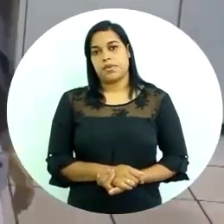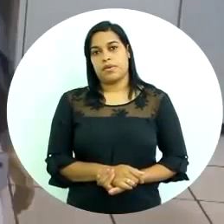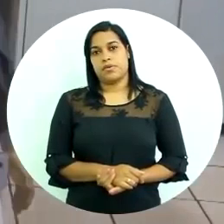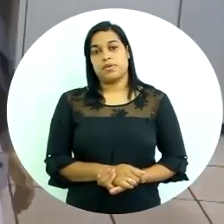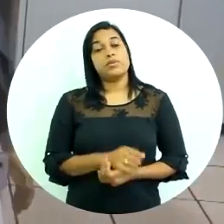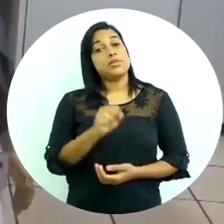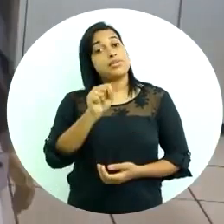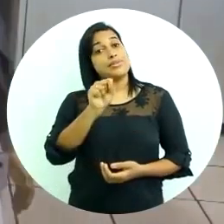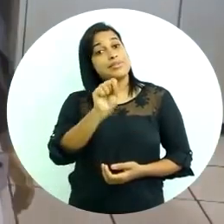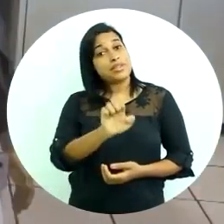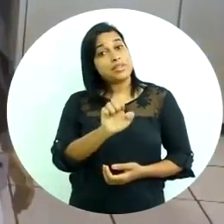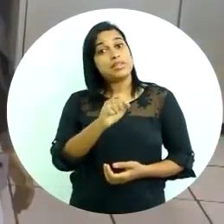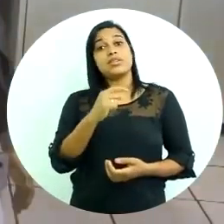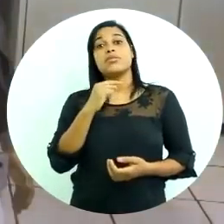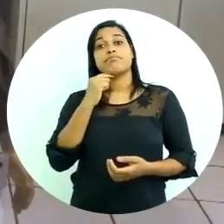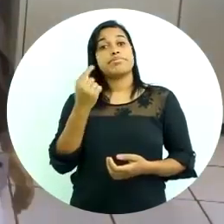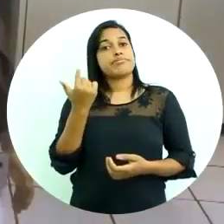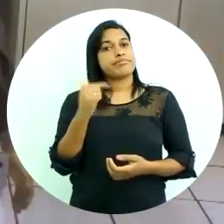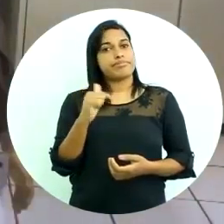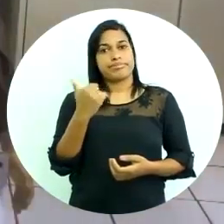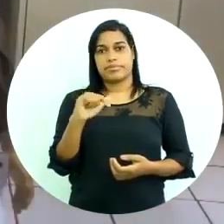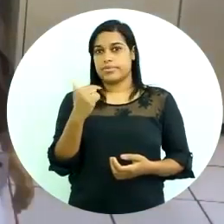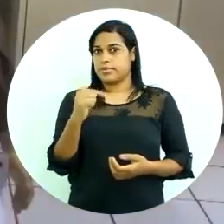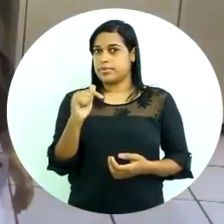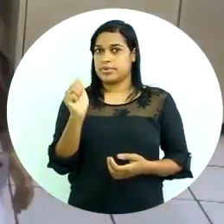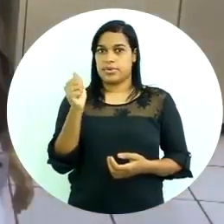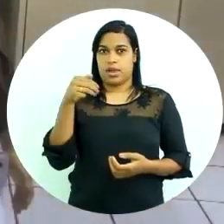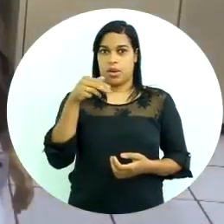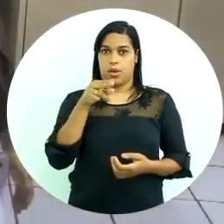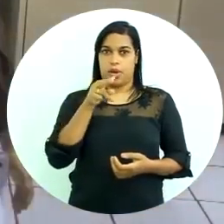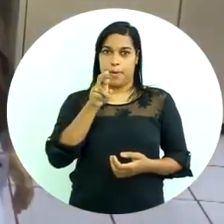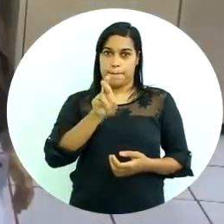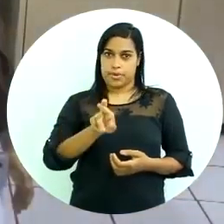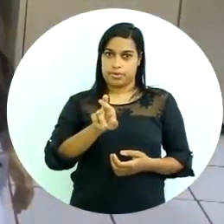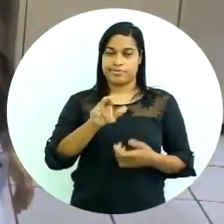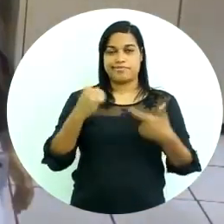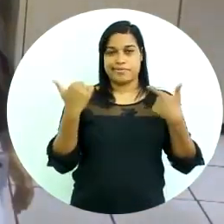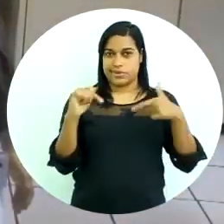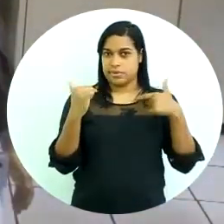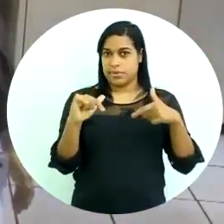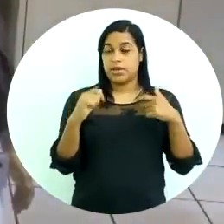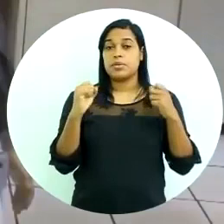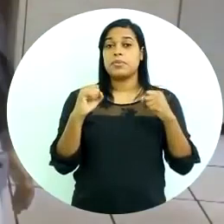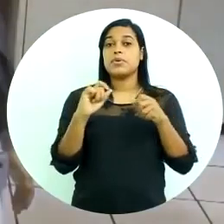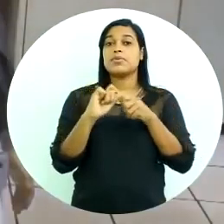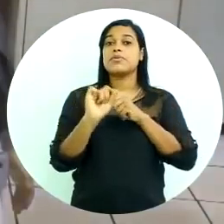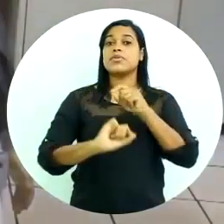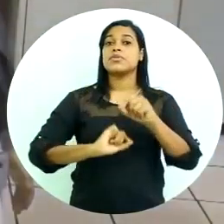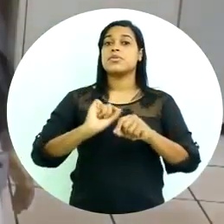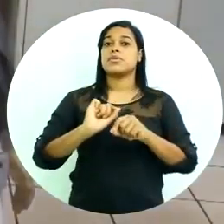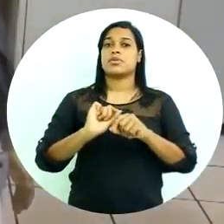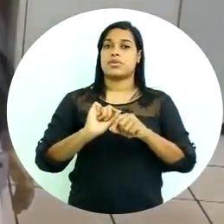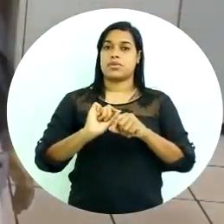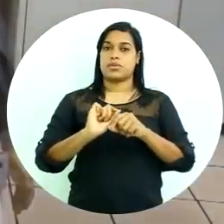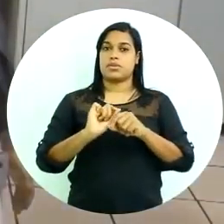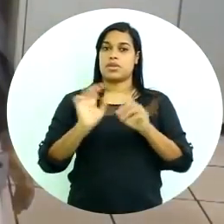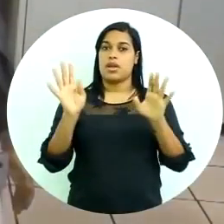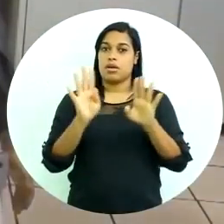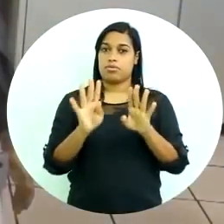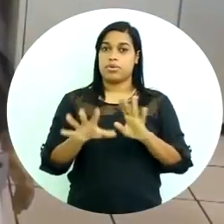No caso da gente não ter o ambu no nosso ambiente de trabalho, a gente pode fazer a ventilação, né,